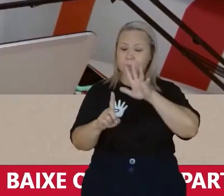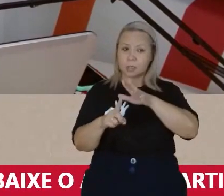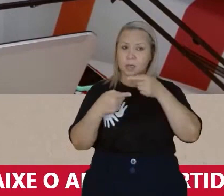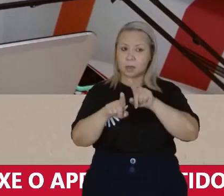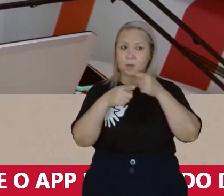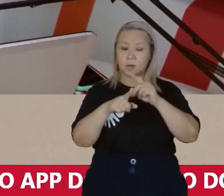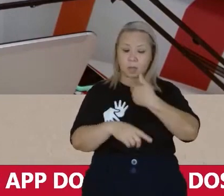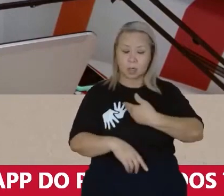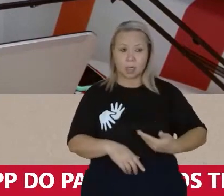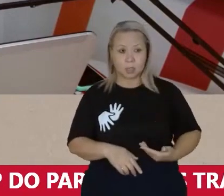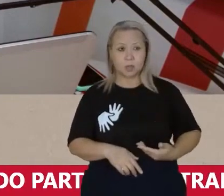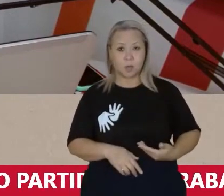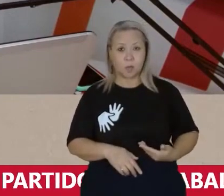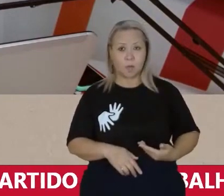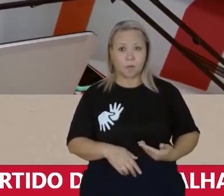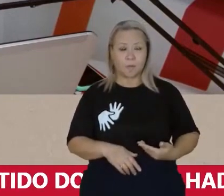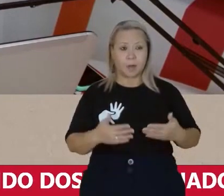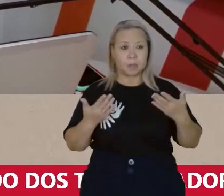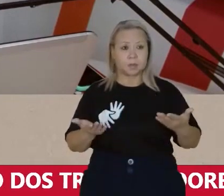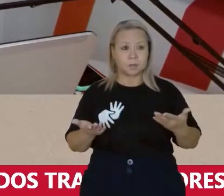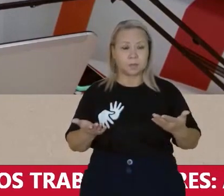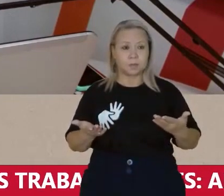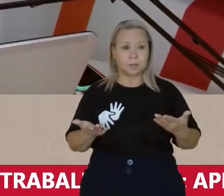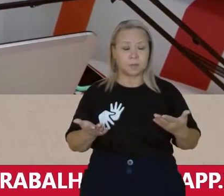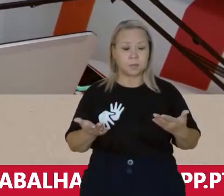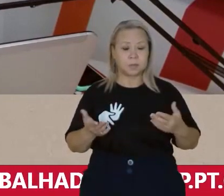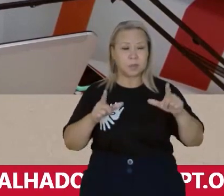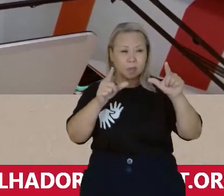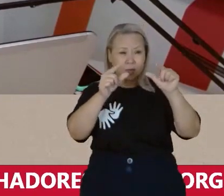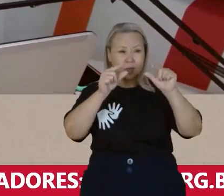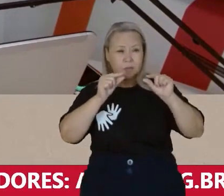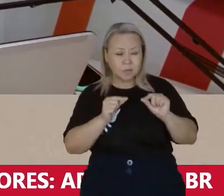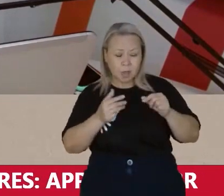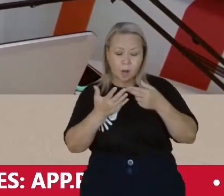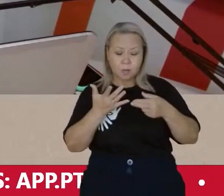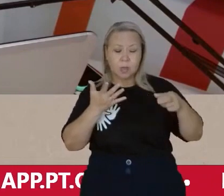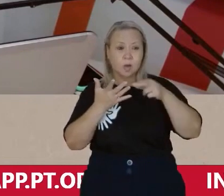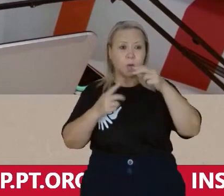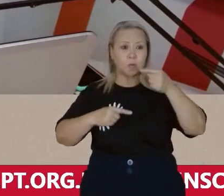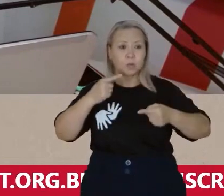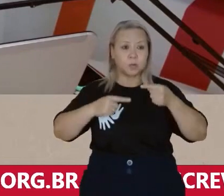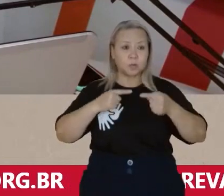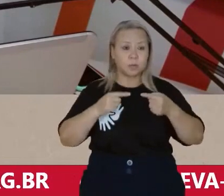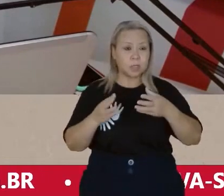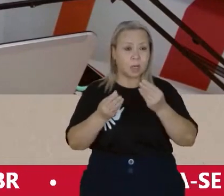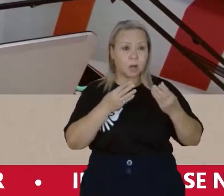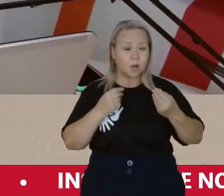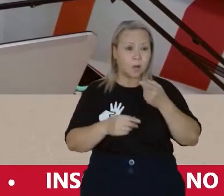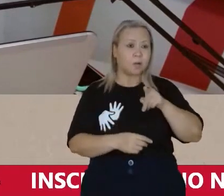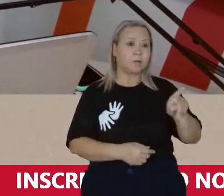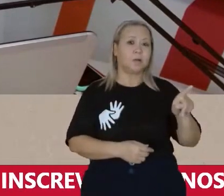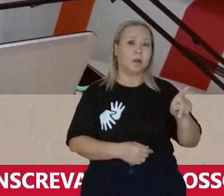desde o governo Temer, com uma redução significativa de recursos e de políticas que muitas